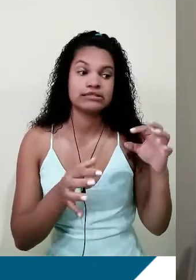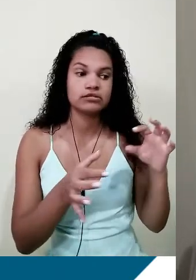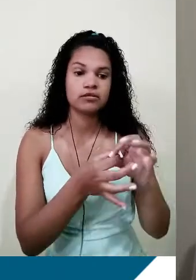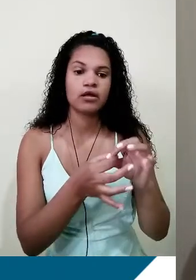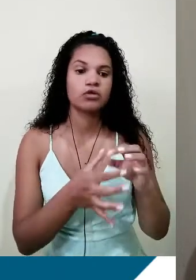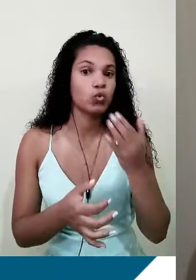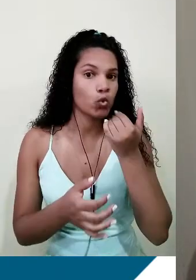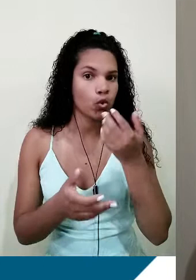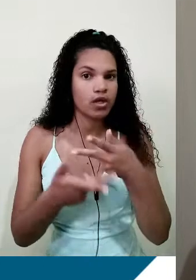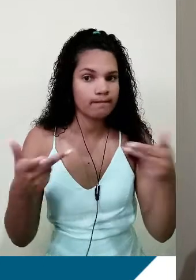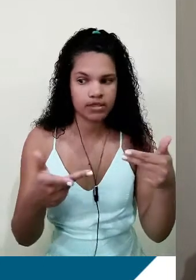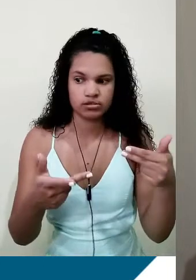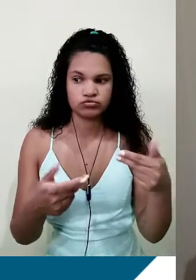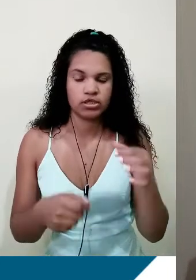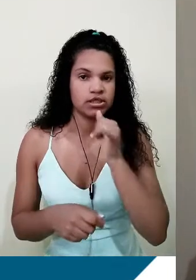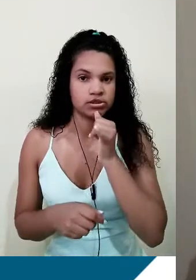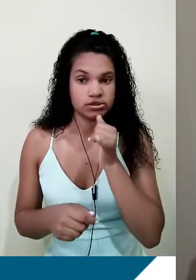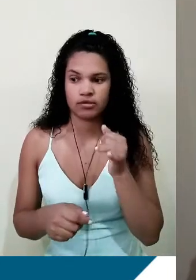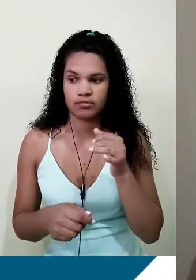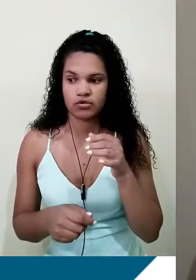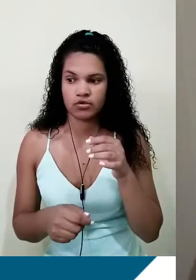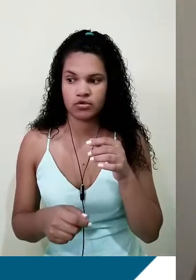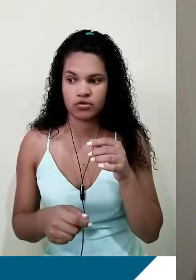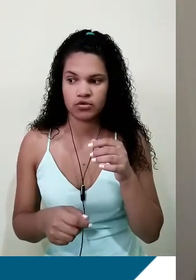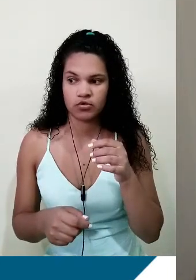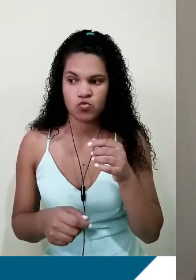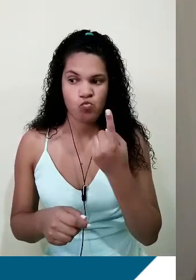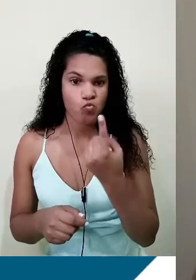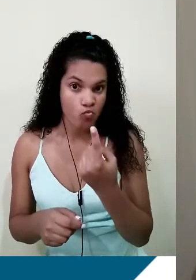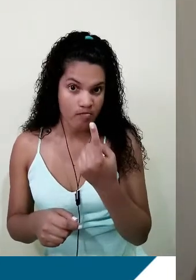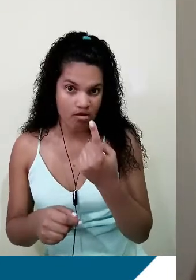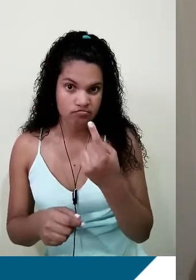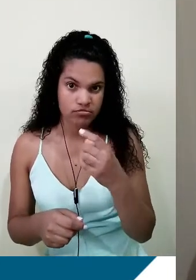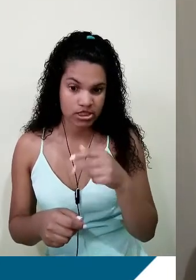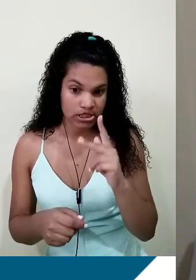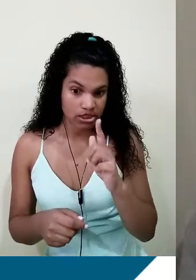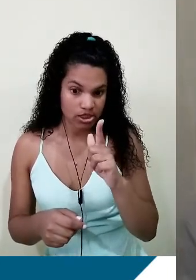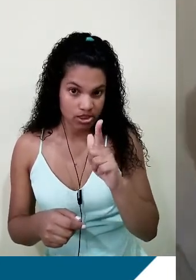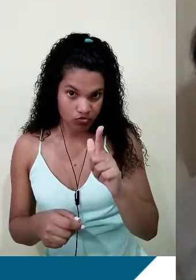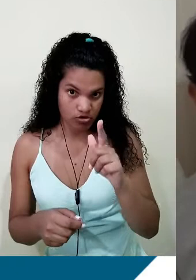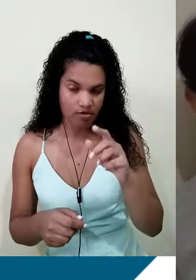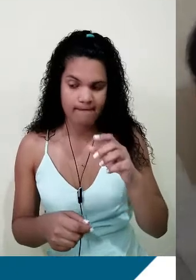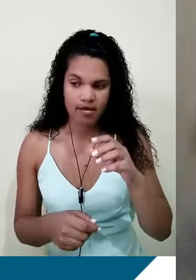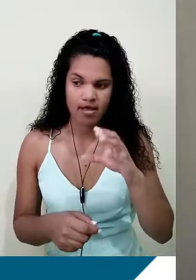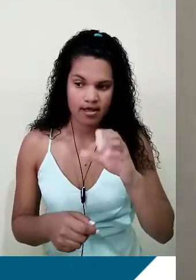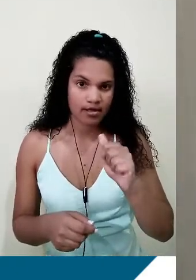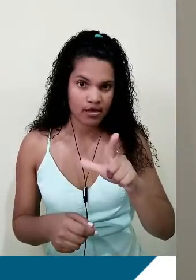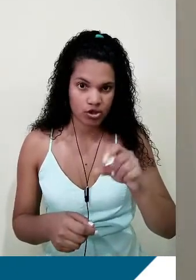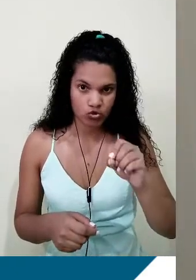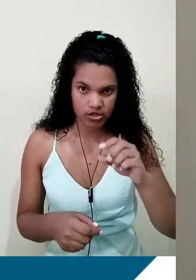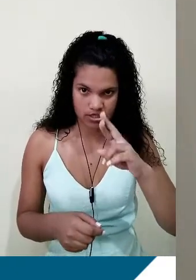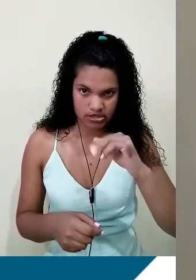C maiúsculo, é uma quilocaloria desse com C minúsculo. Agora, a